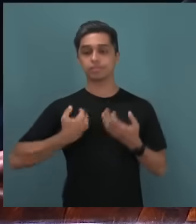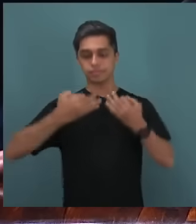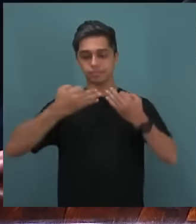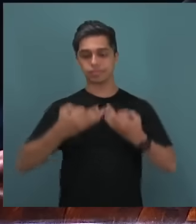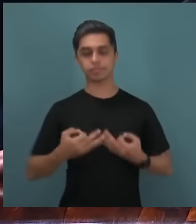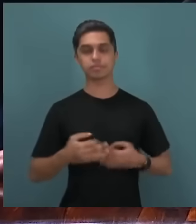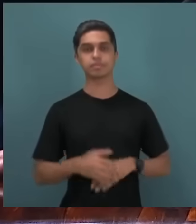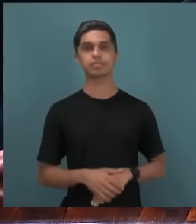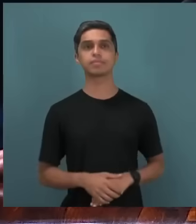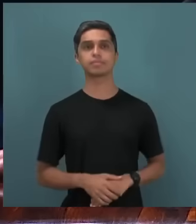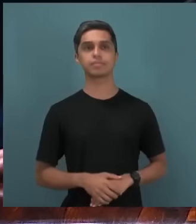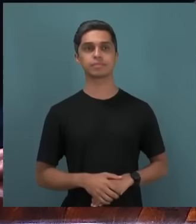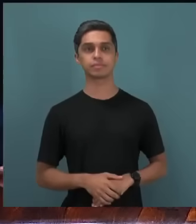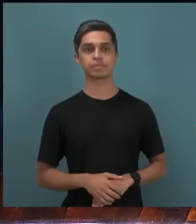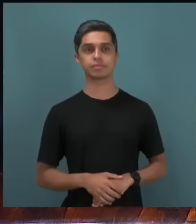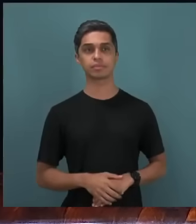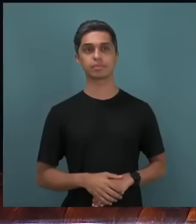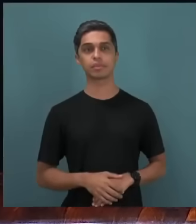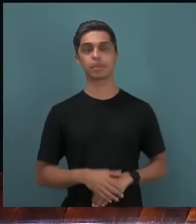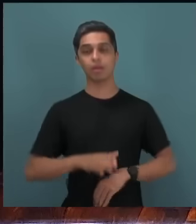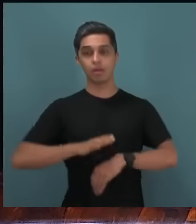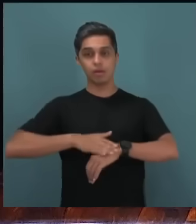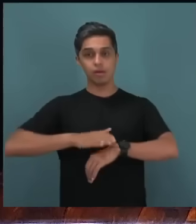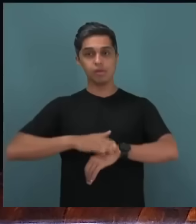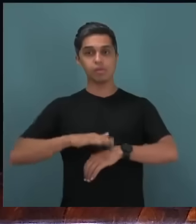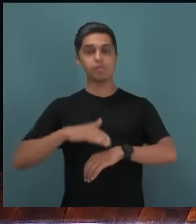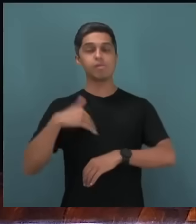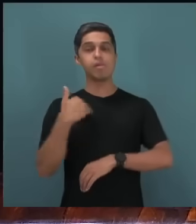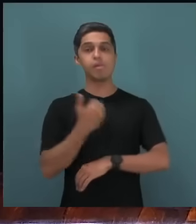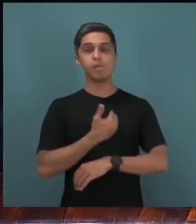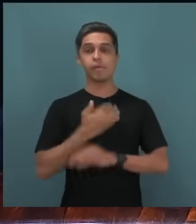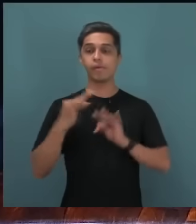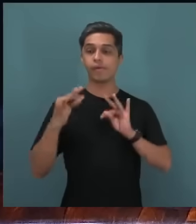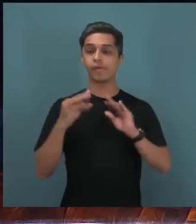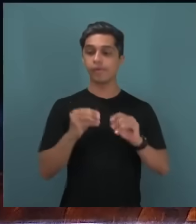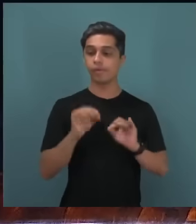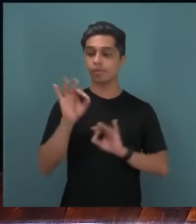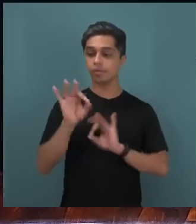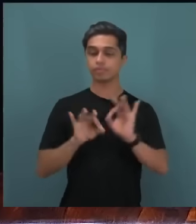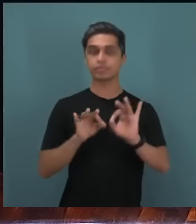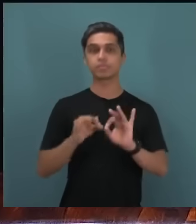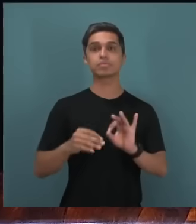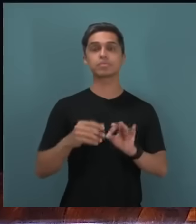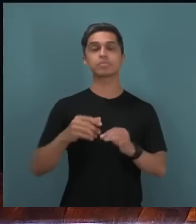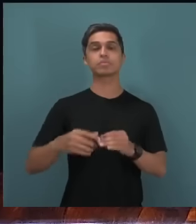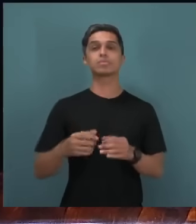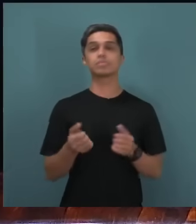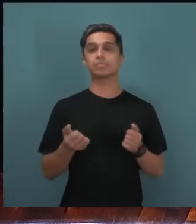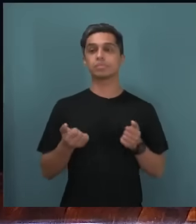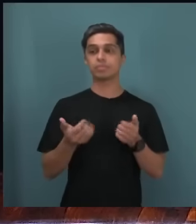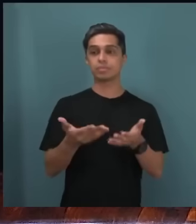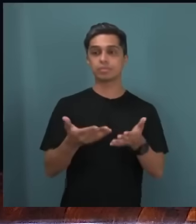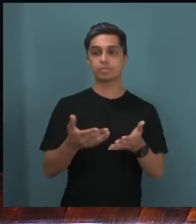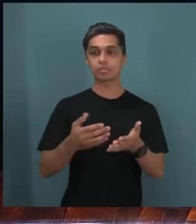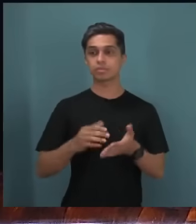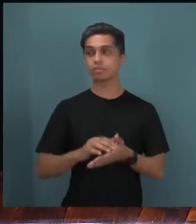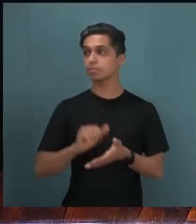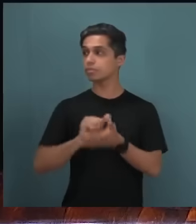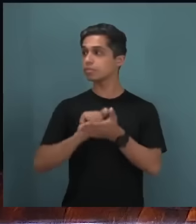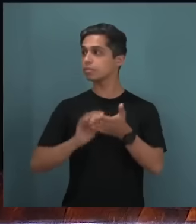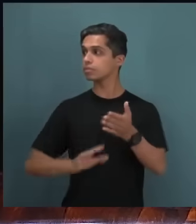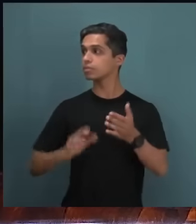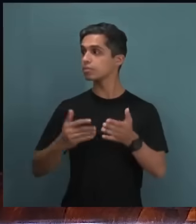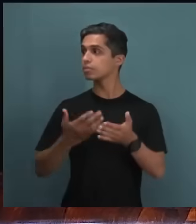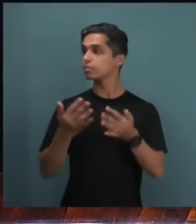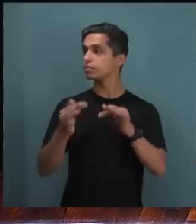dignidade. É hora de nós todos fazermos o dever de casa. Por exemplo,